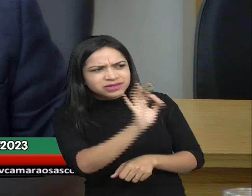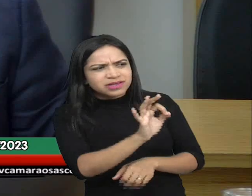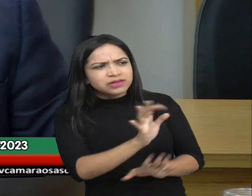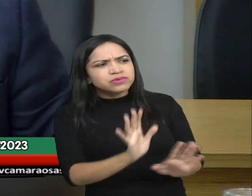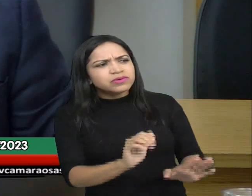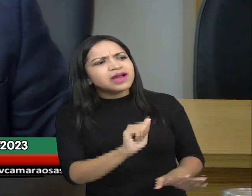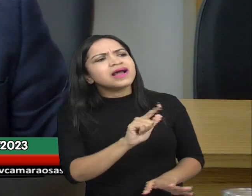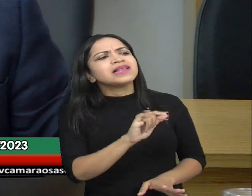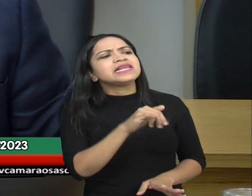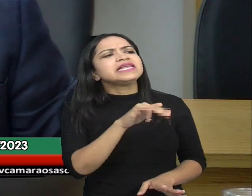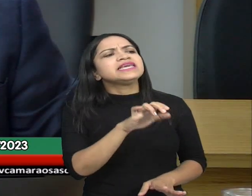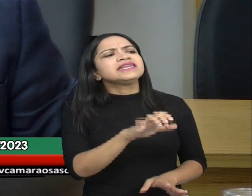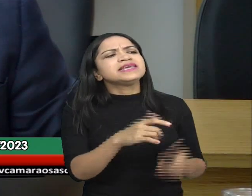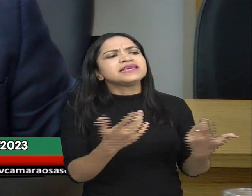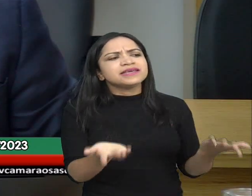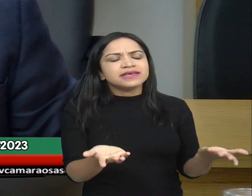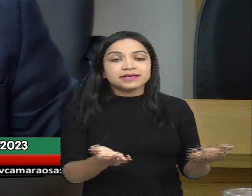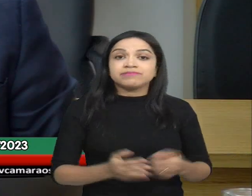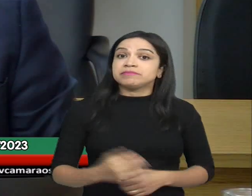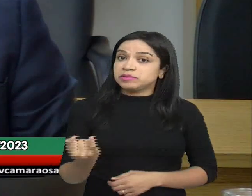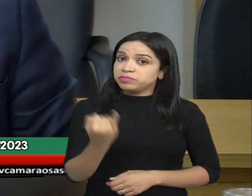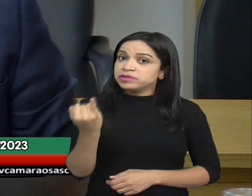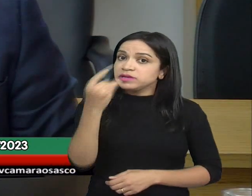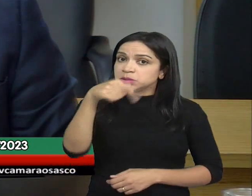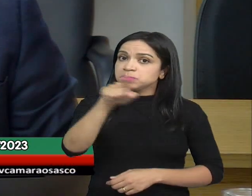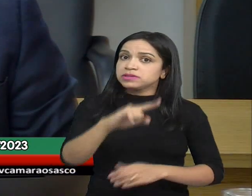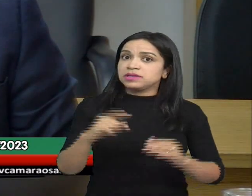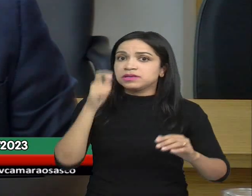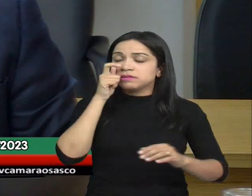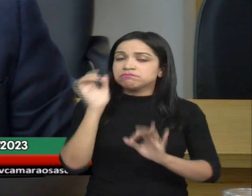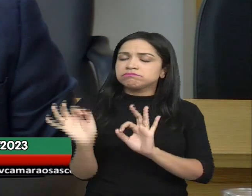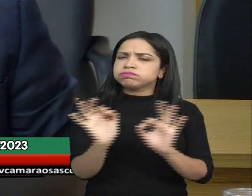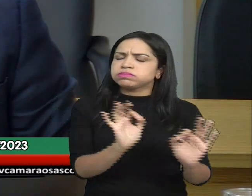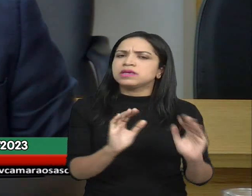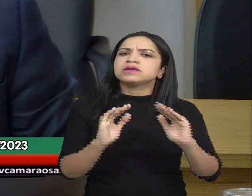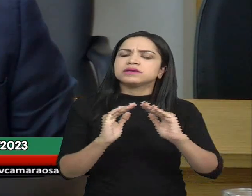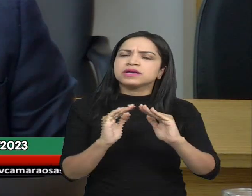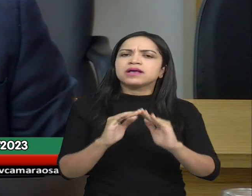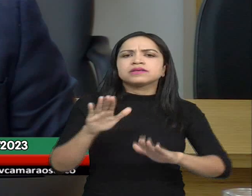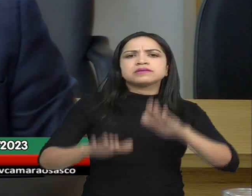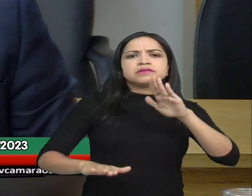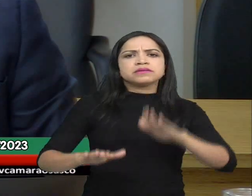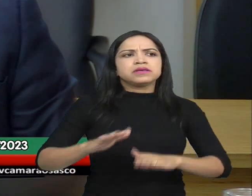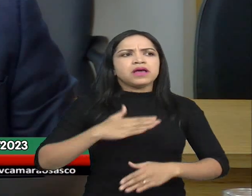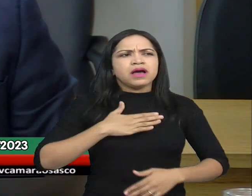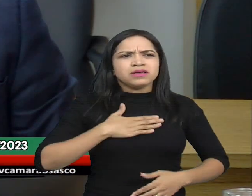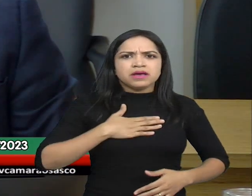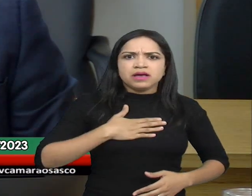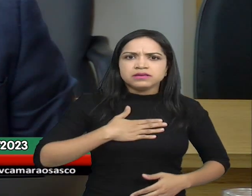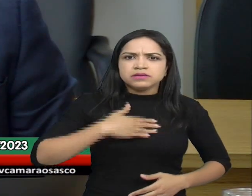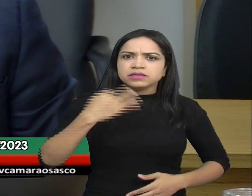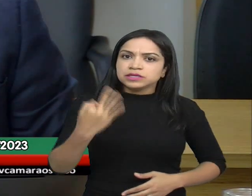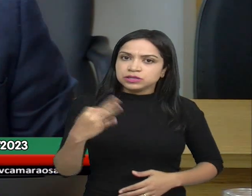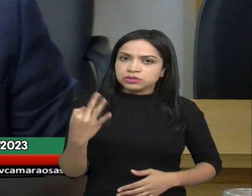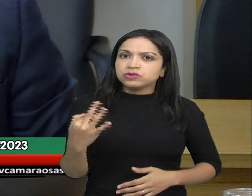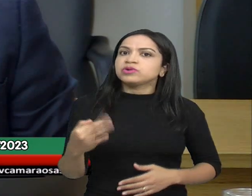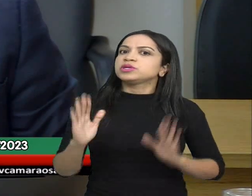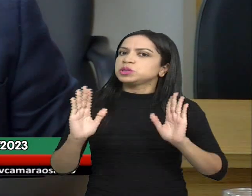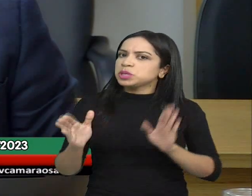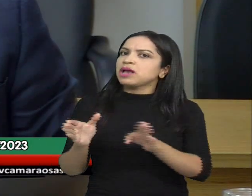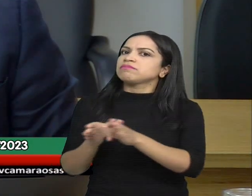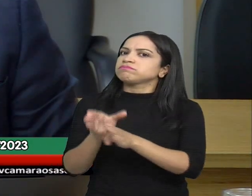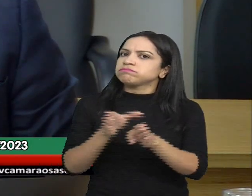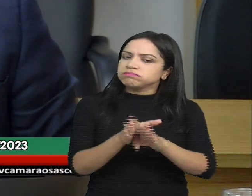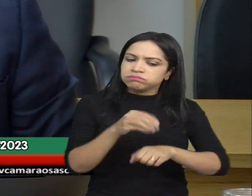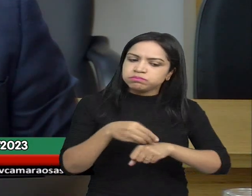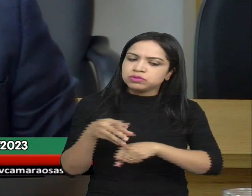é importante as pessoas também de casa saber, né? Às vezes está sentindo alguma dor, e aí já fizemos esse alerta aí para as mulheres aí, né, acima